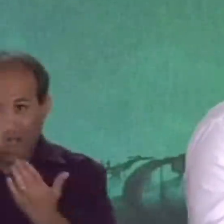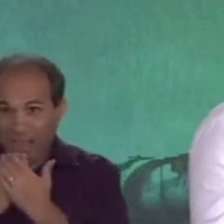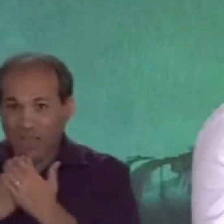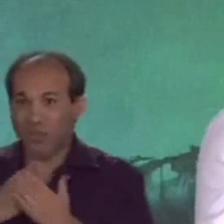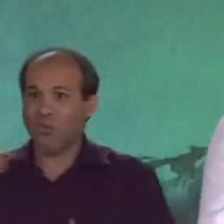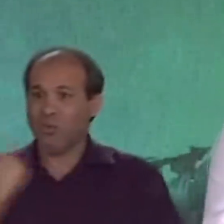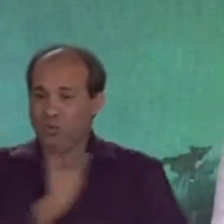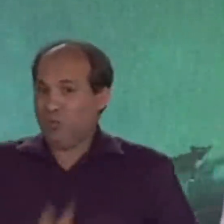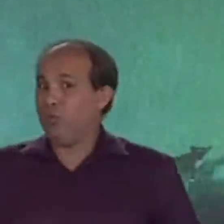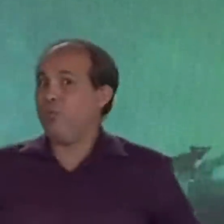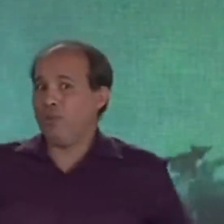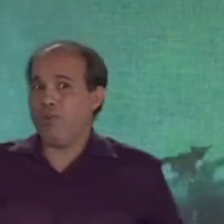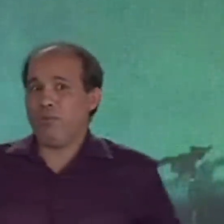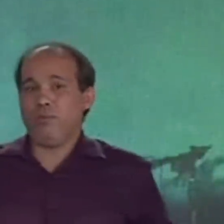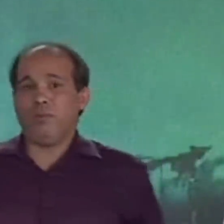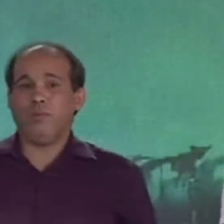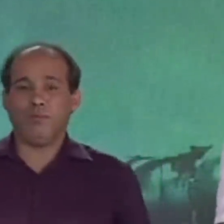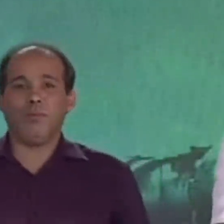nosso governo.